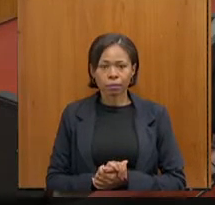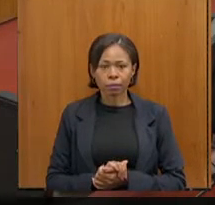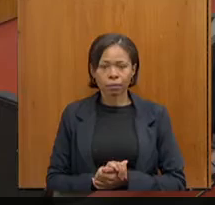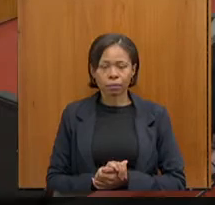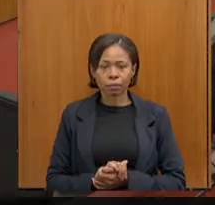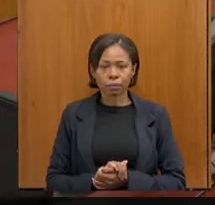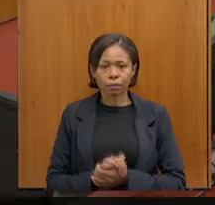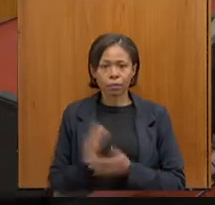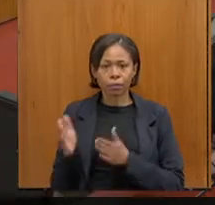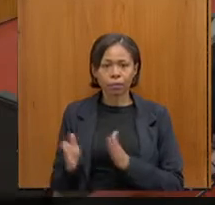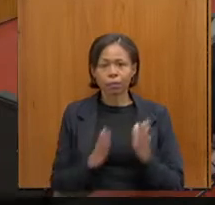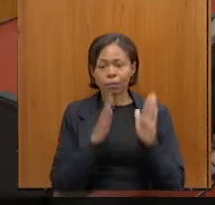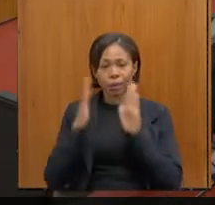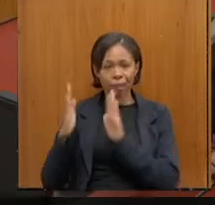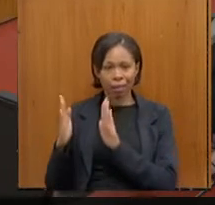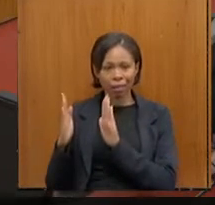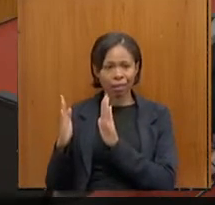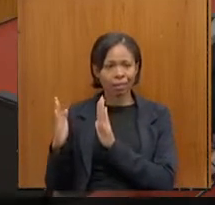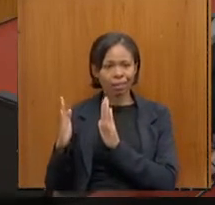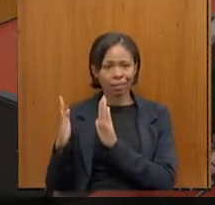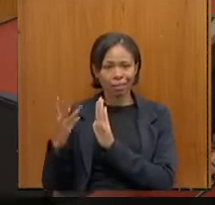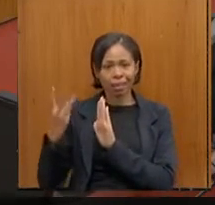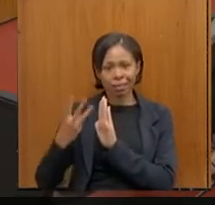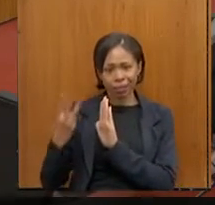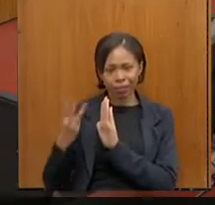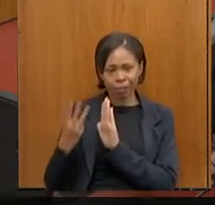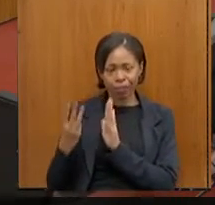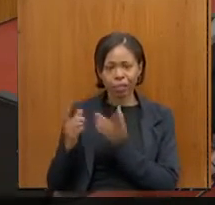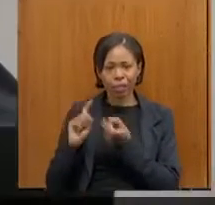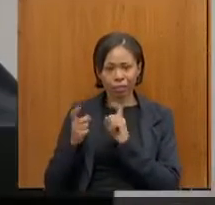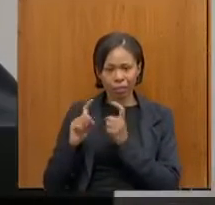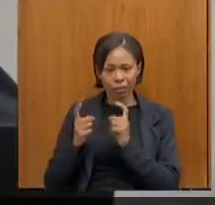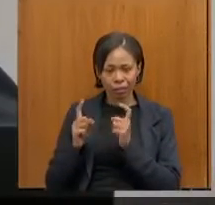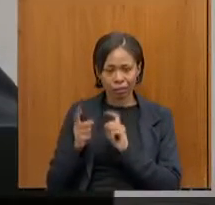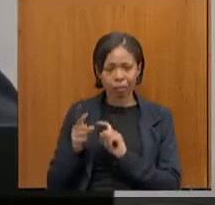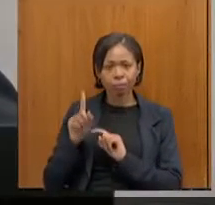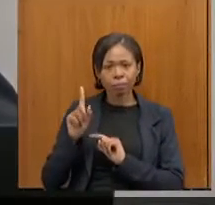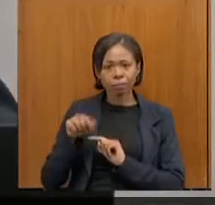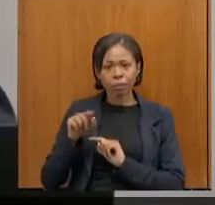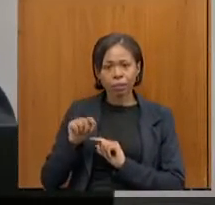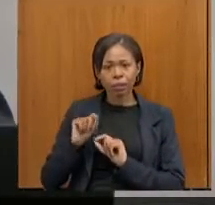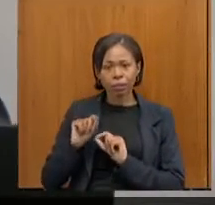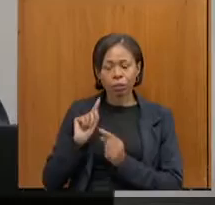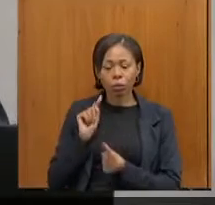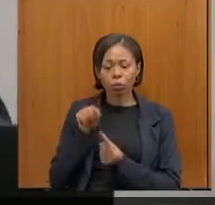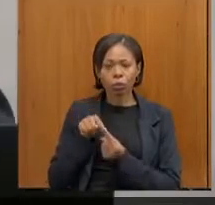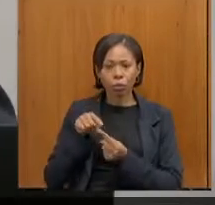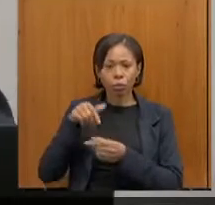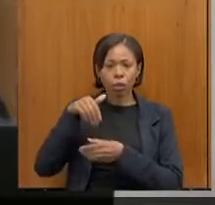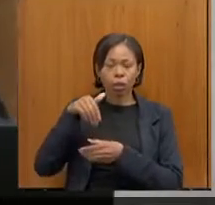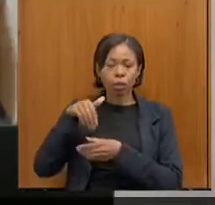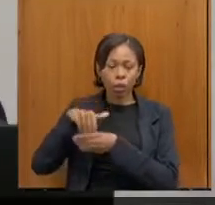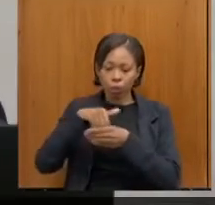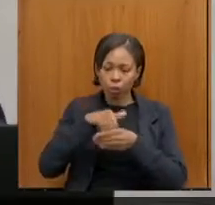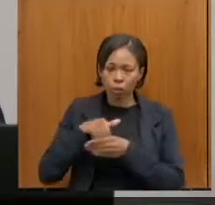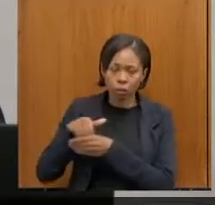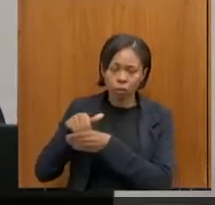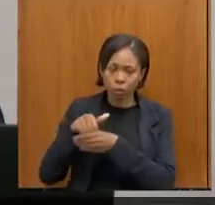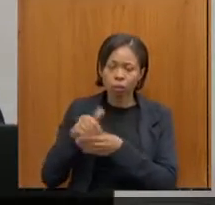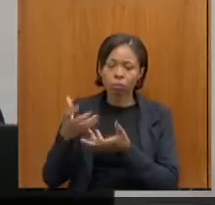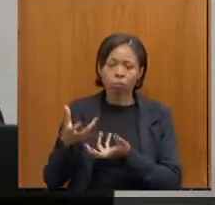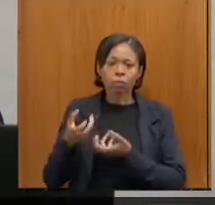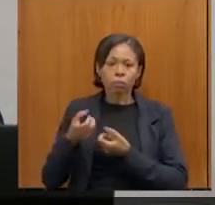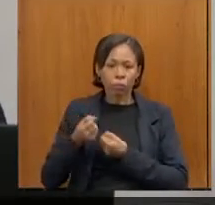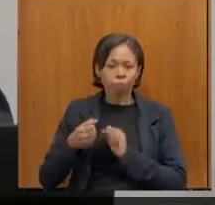e passa-se a terceira fase da Ordem do dia que compreende o recebimento a discussão EA votação